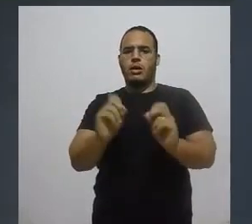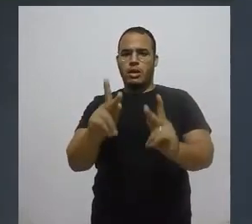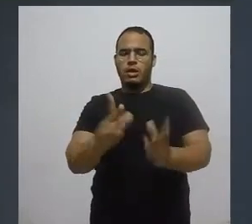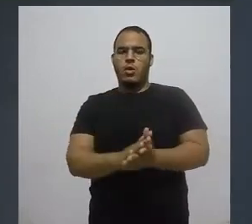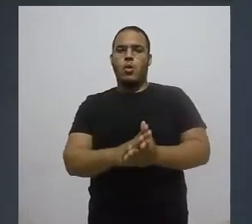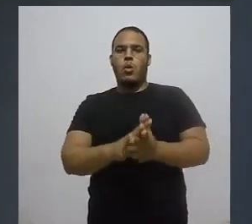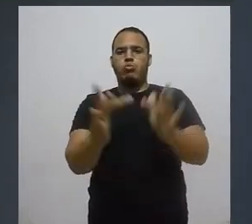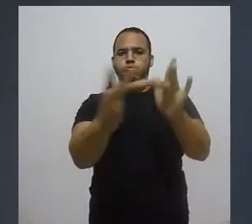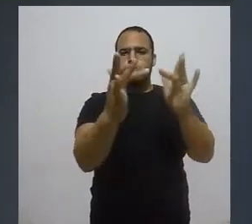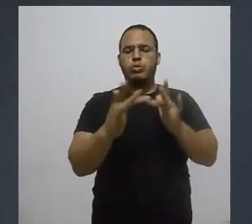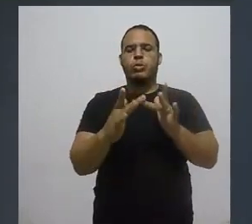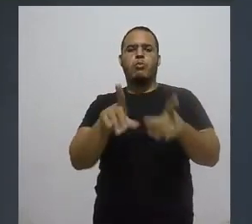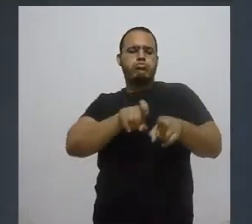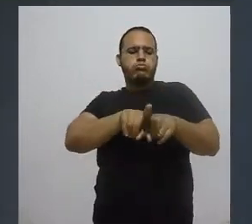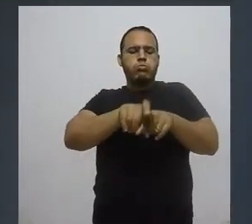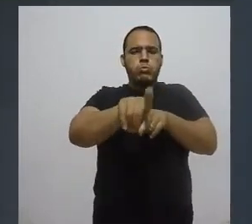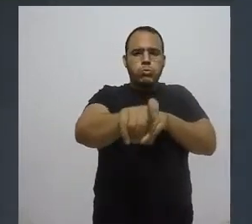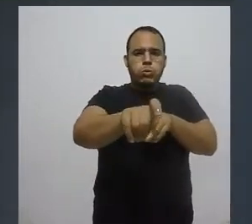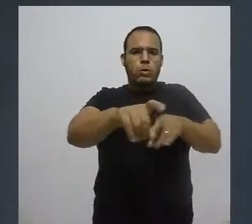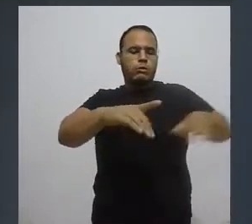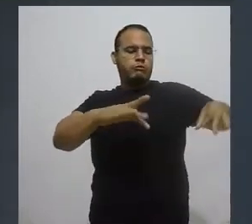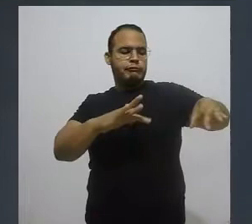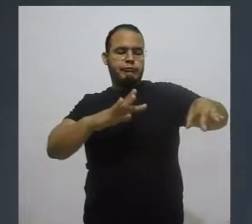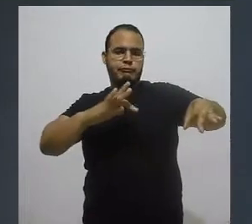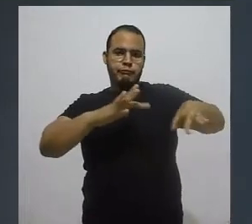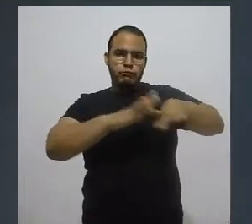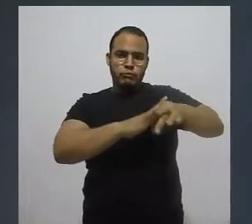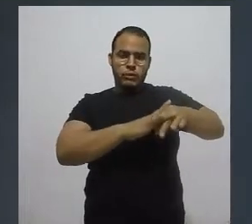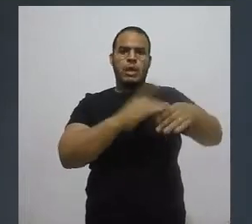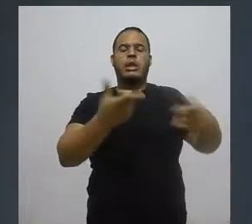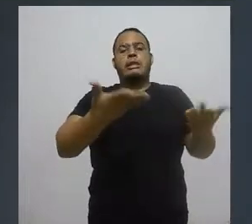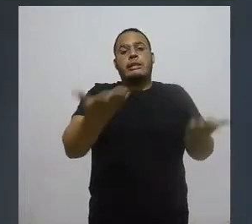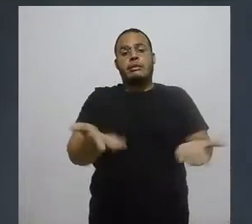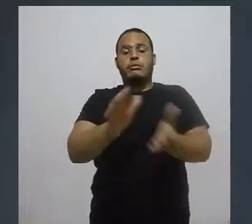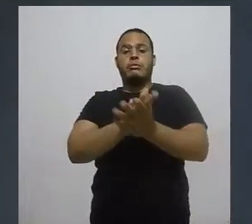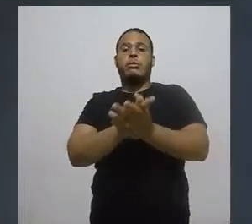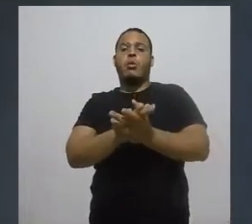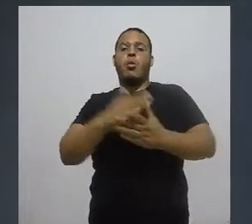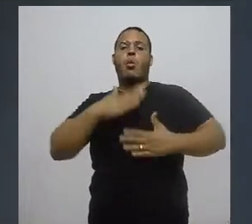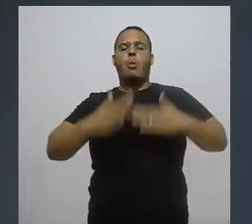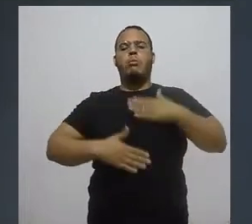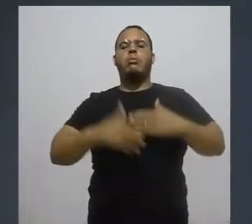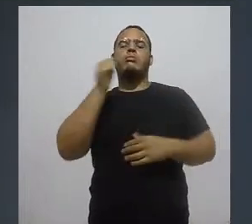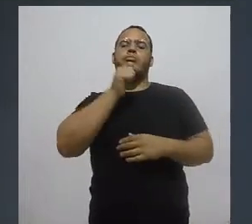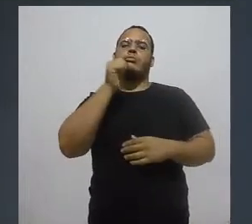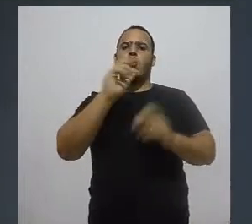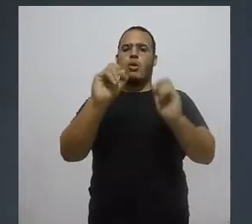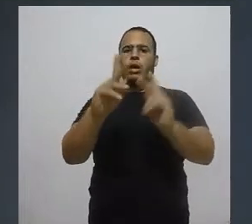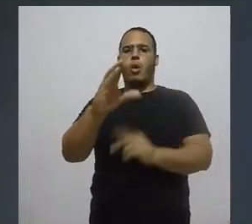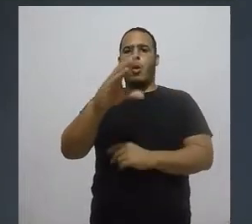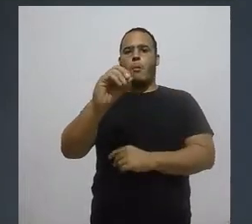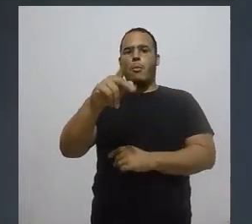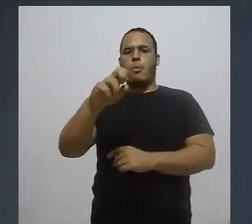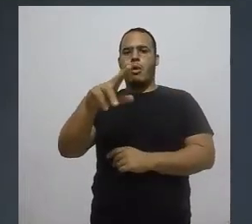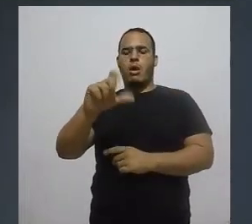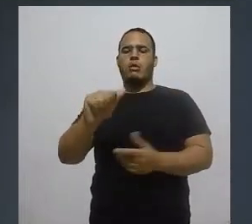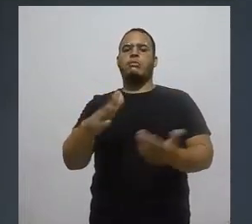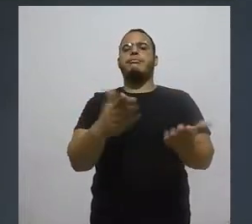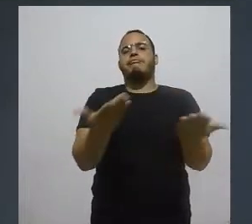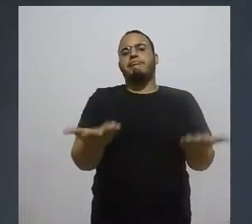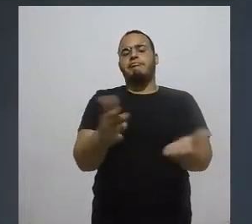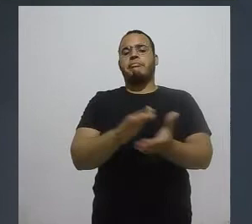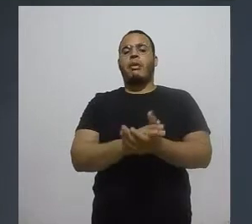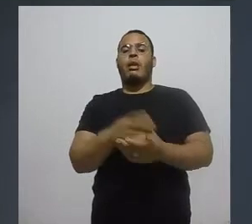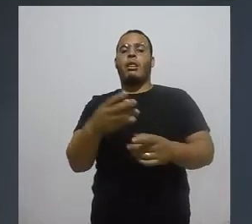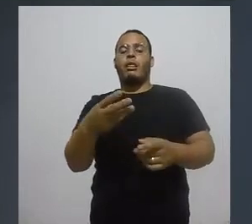momento em que o espermatozoide vai ser depositado no corpo da mulher, a gente chama de cópula, ok? Outros dois conceitos que a gente